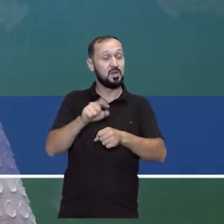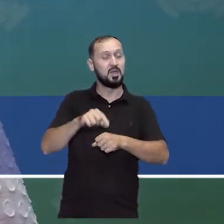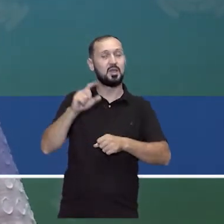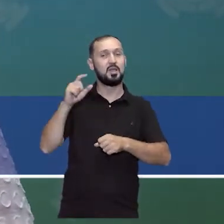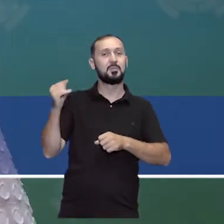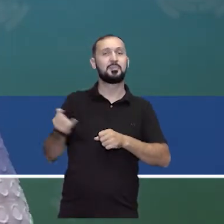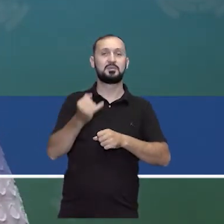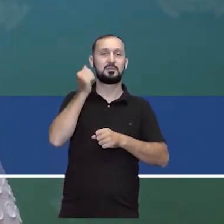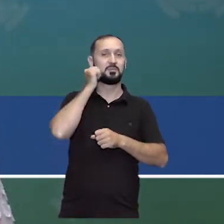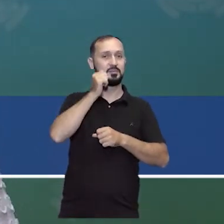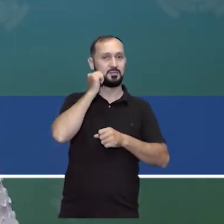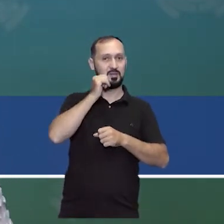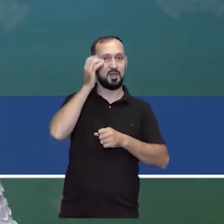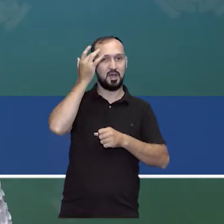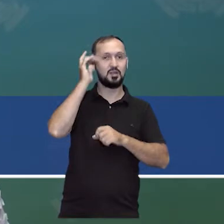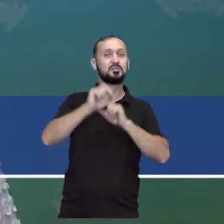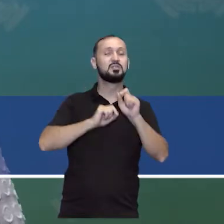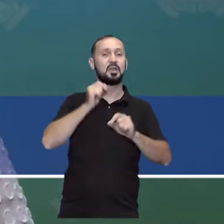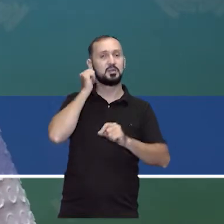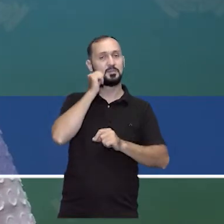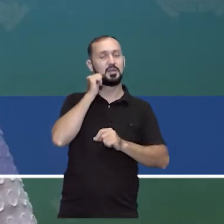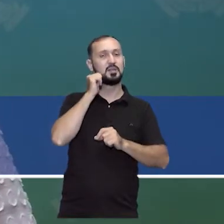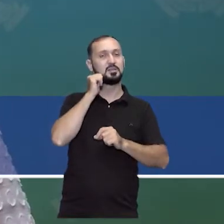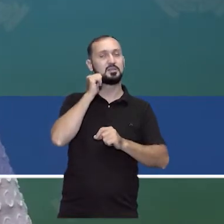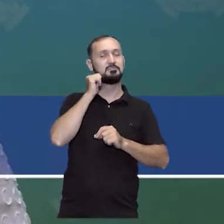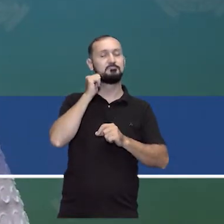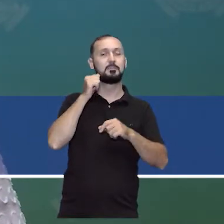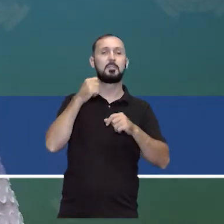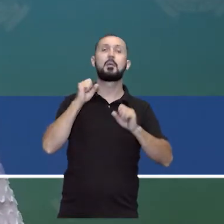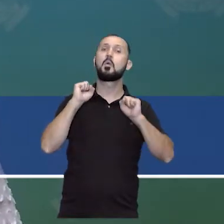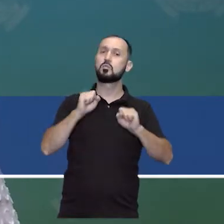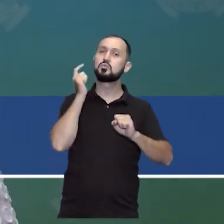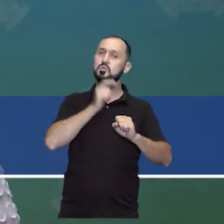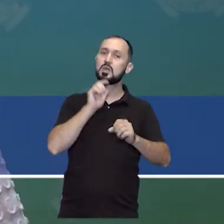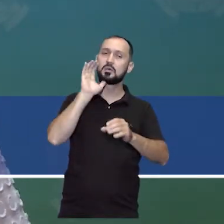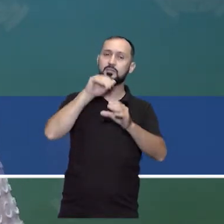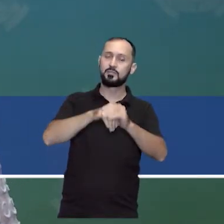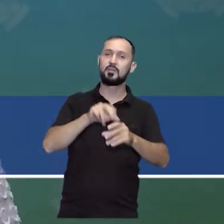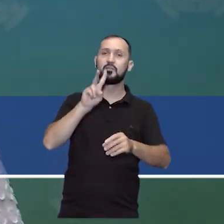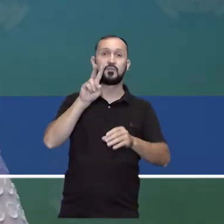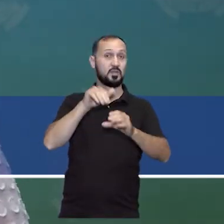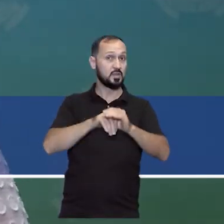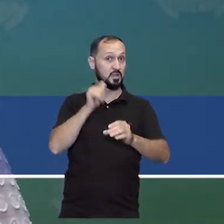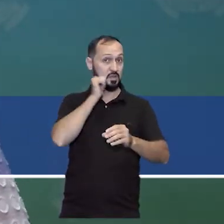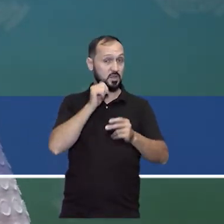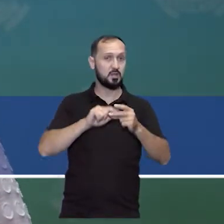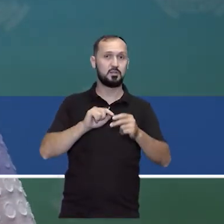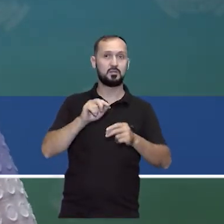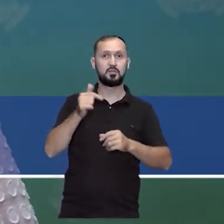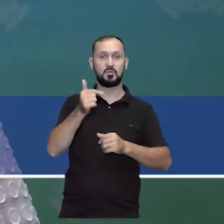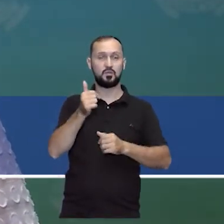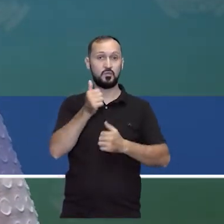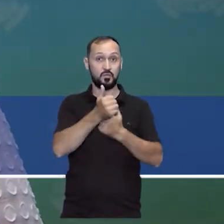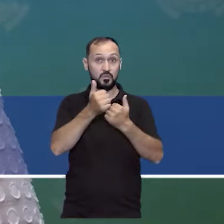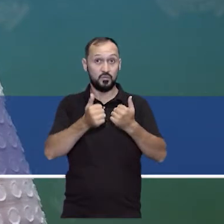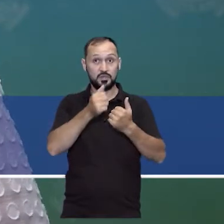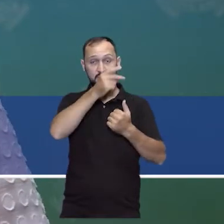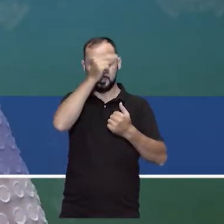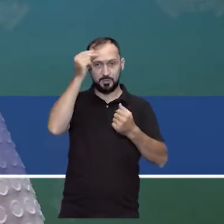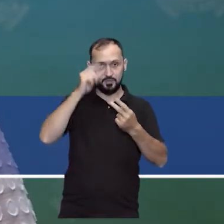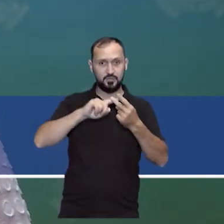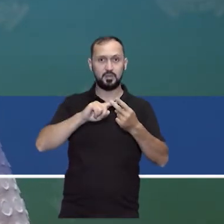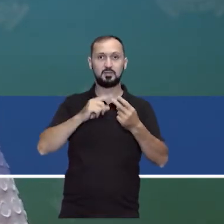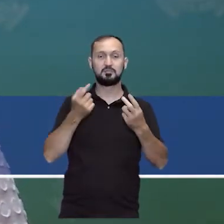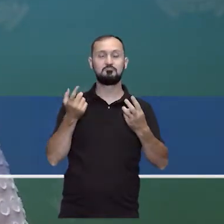é um ano decisivo para as mulheres. Acredito que nós podemos, sim, eleger vereadoras,